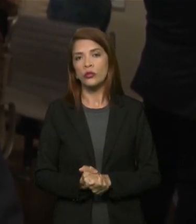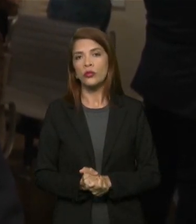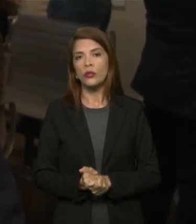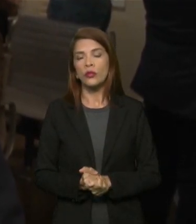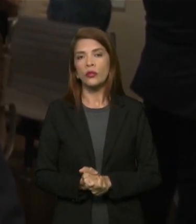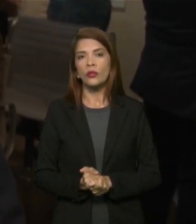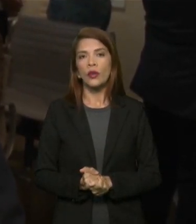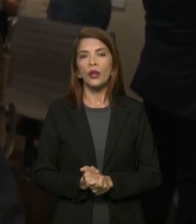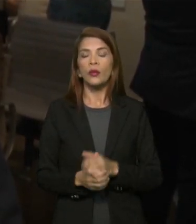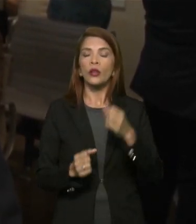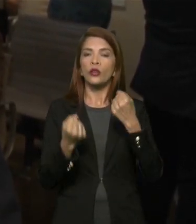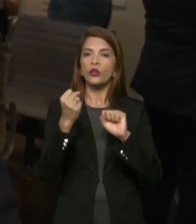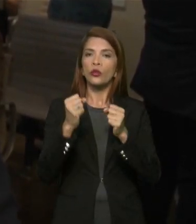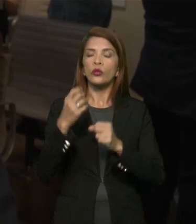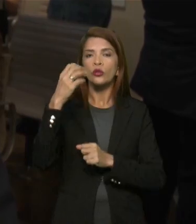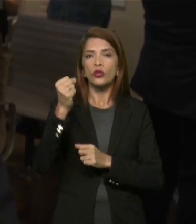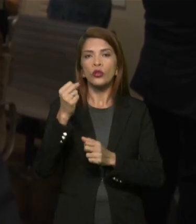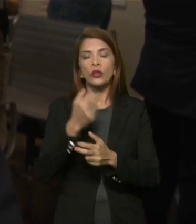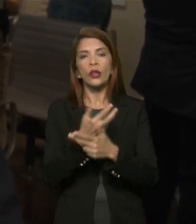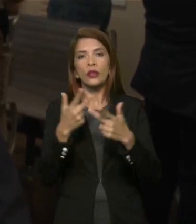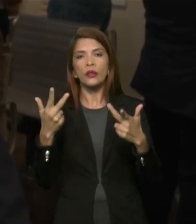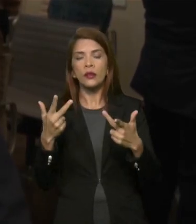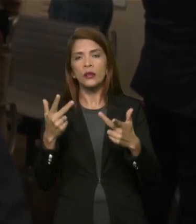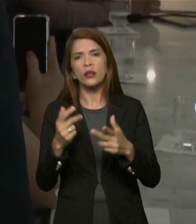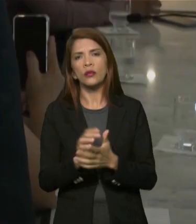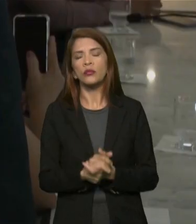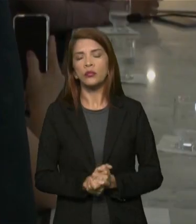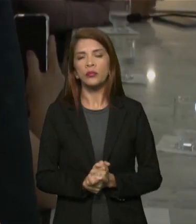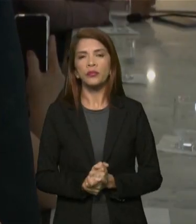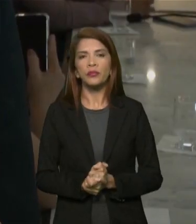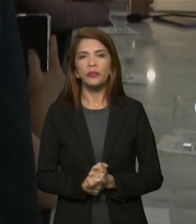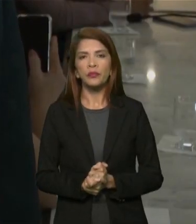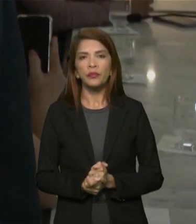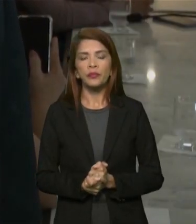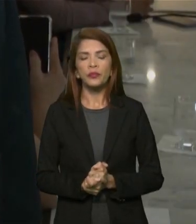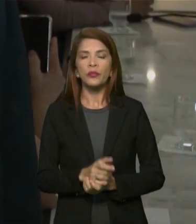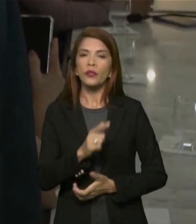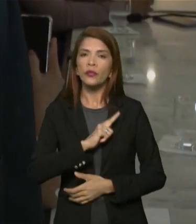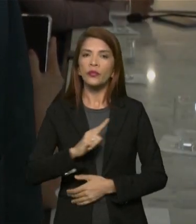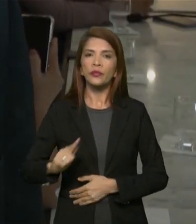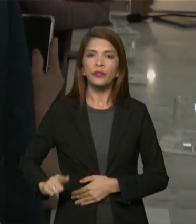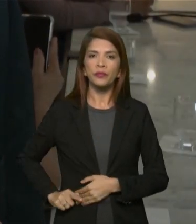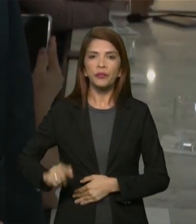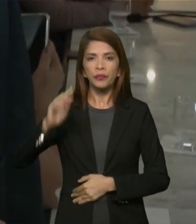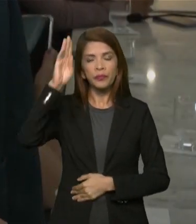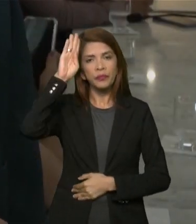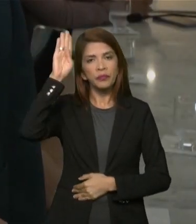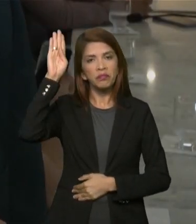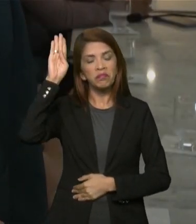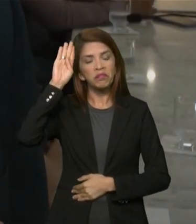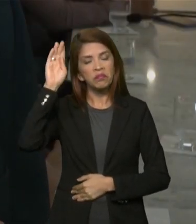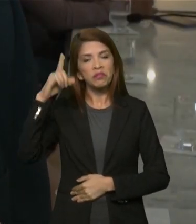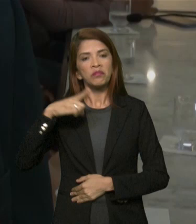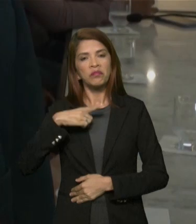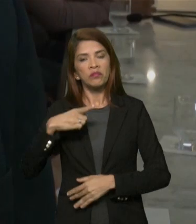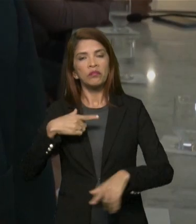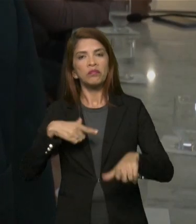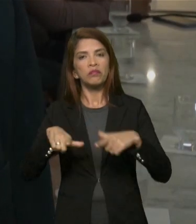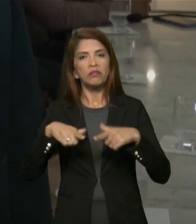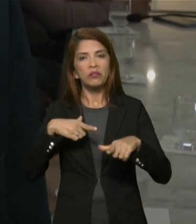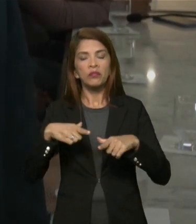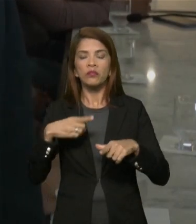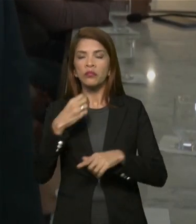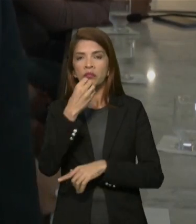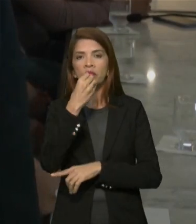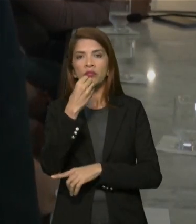de laticínios, como queijo, iogurte, manteiga e todos os outros produtos. O governador Brandão tem feito um trabalho memorável nessa